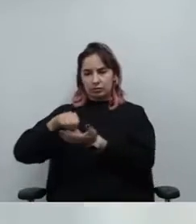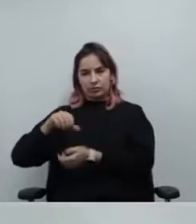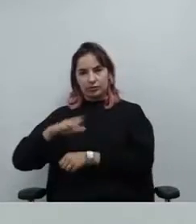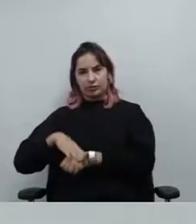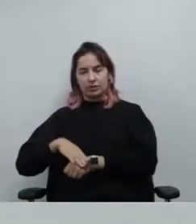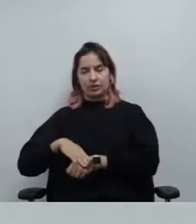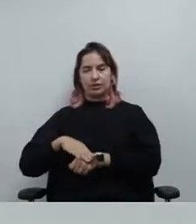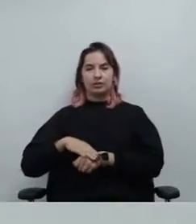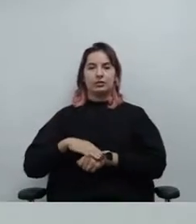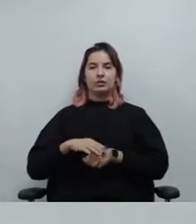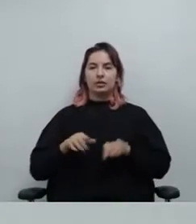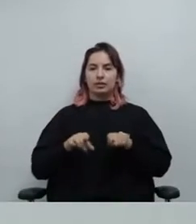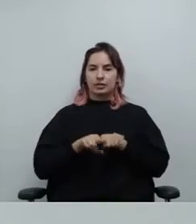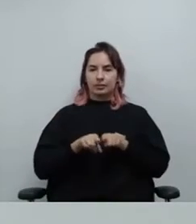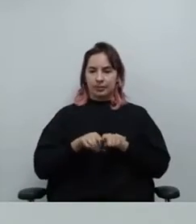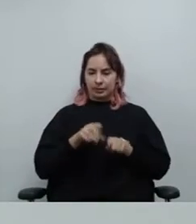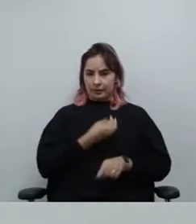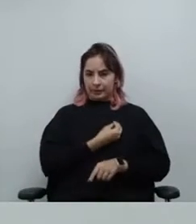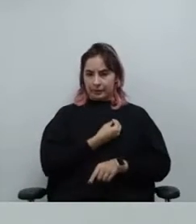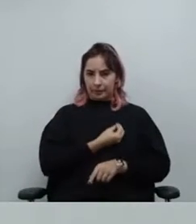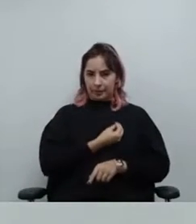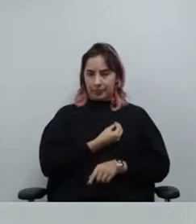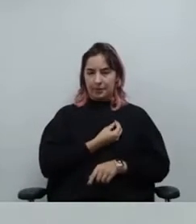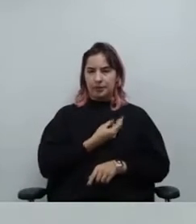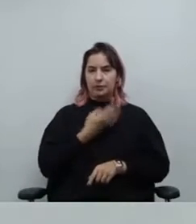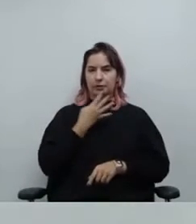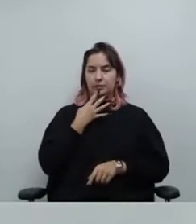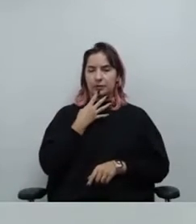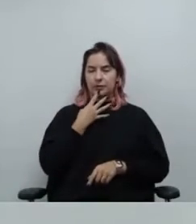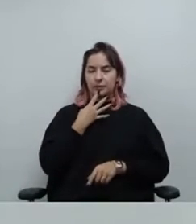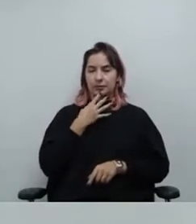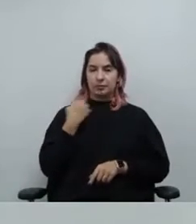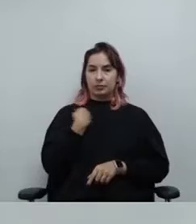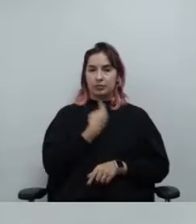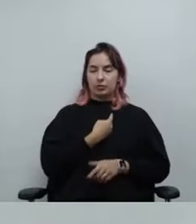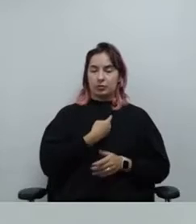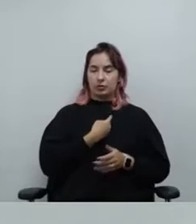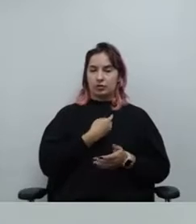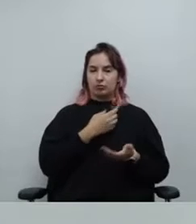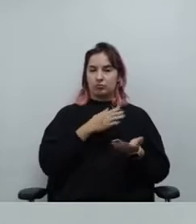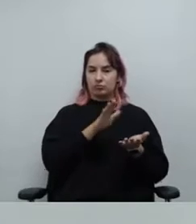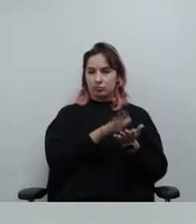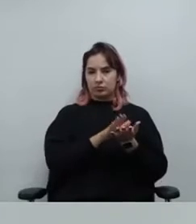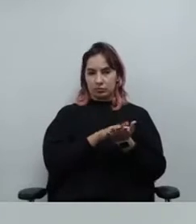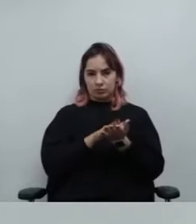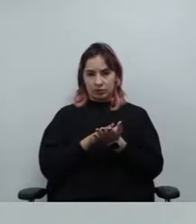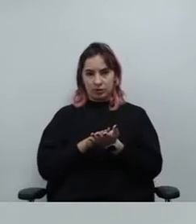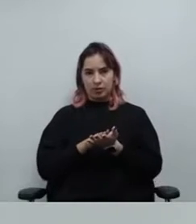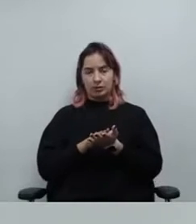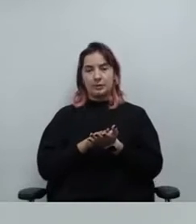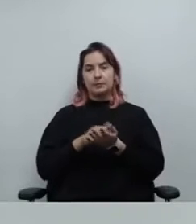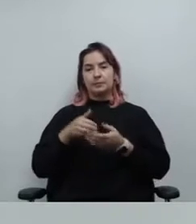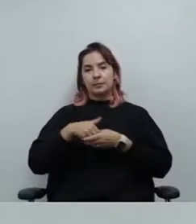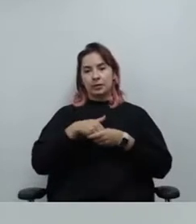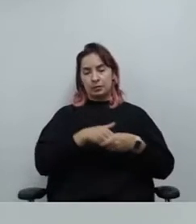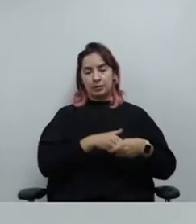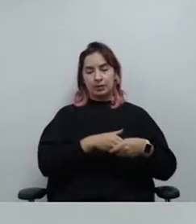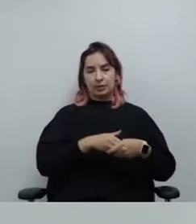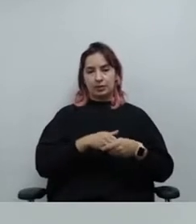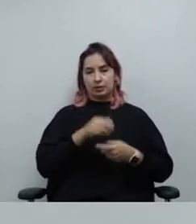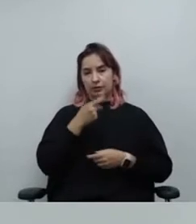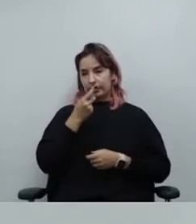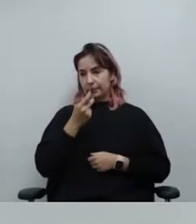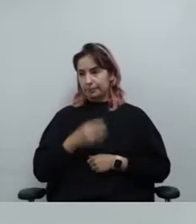eu acho que ilustrado também pelas presenças, por esse reconhecimento, e saudando-lhe, passo a palavra. Muito obrigada.